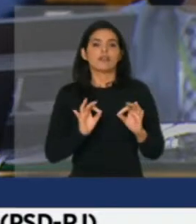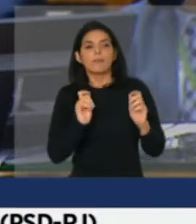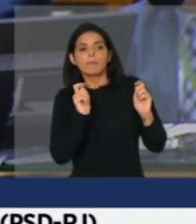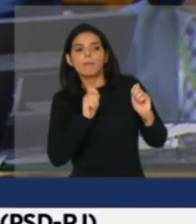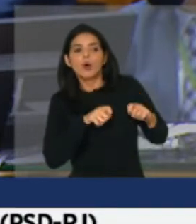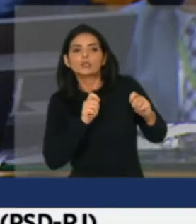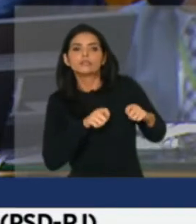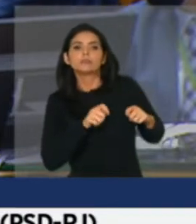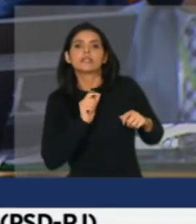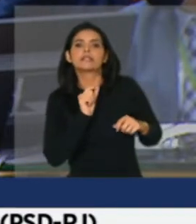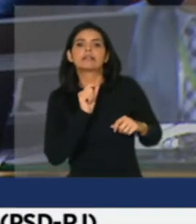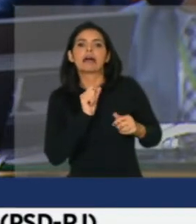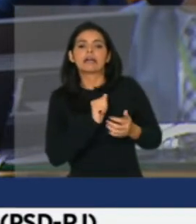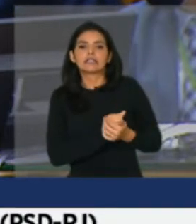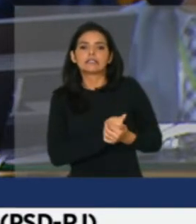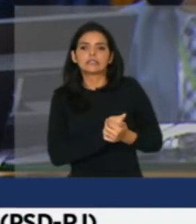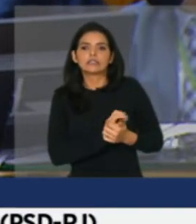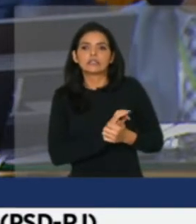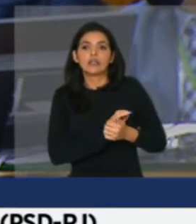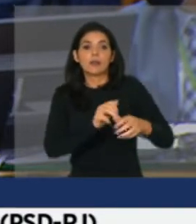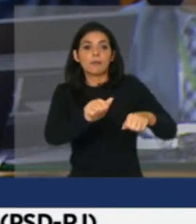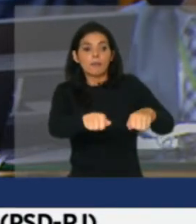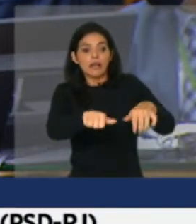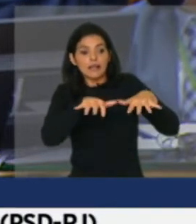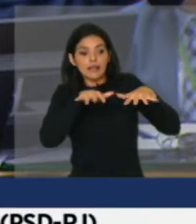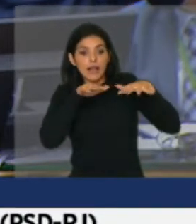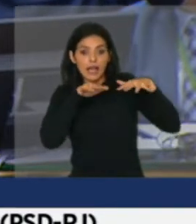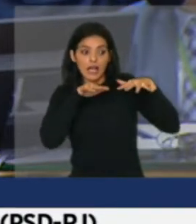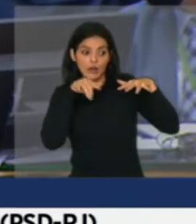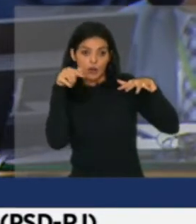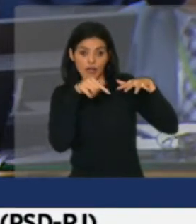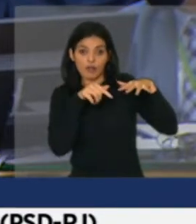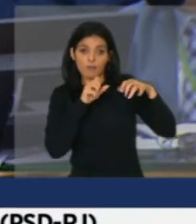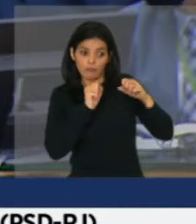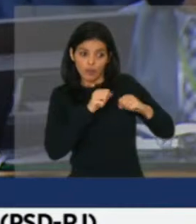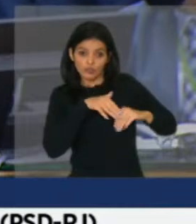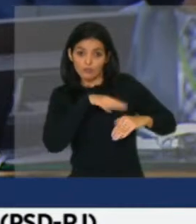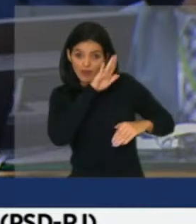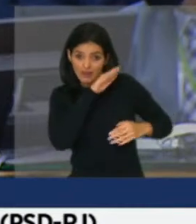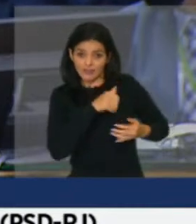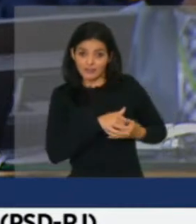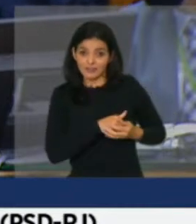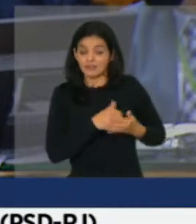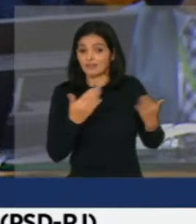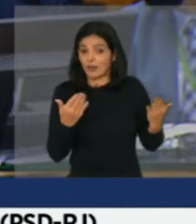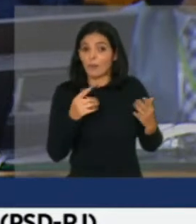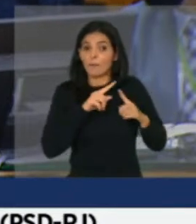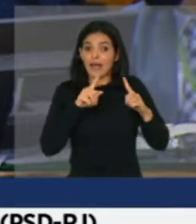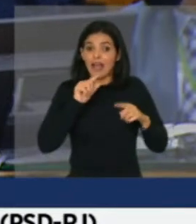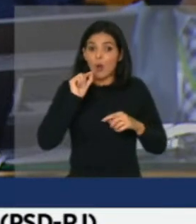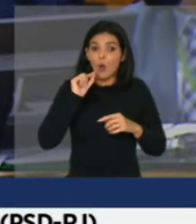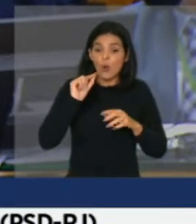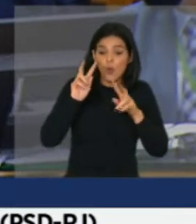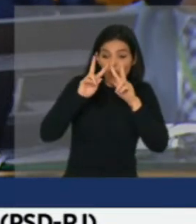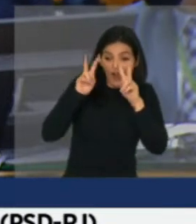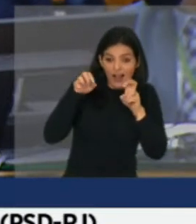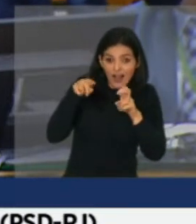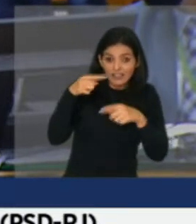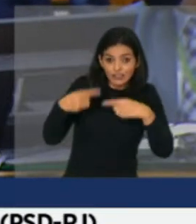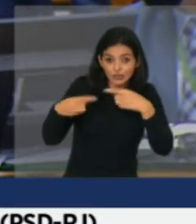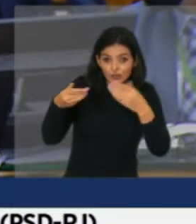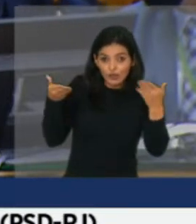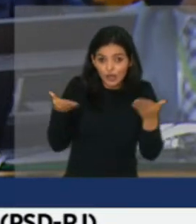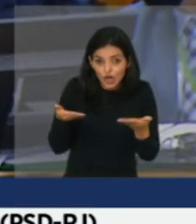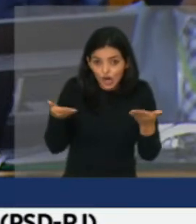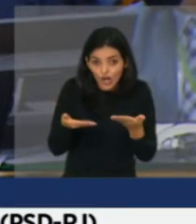possibilidade de, sendo o plenário órgão maior, quem pode mais pode menos. No caso, em tela, a questão de ordem, ela, como